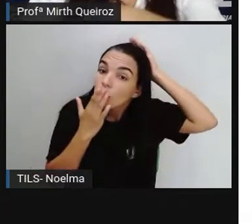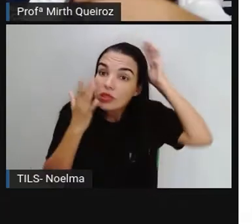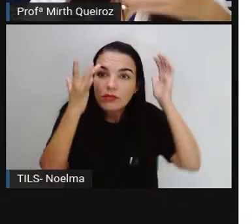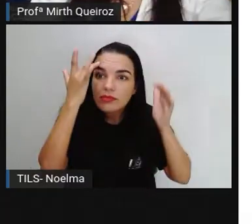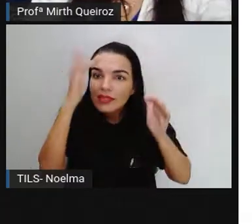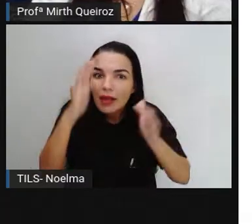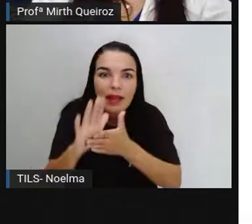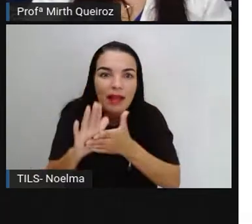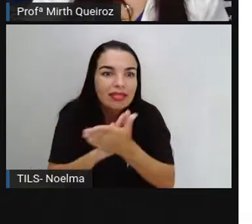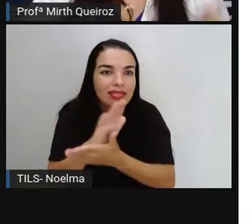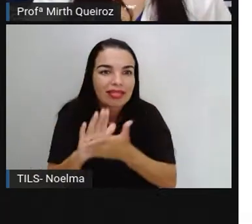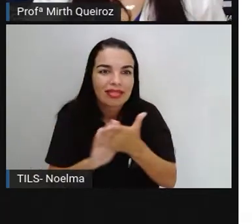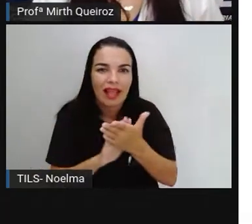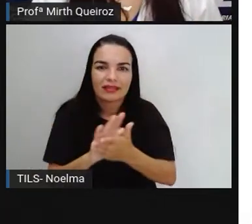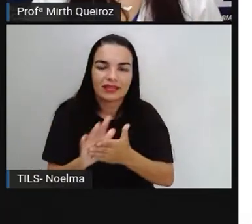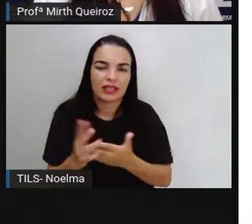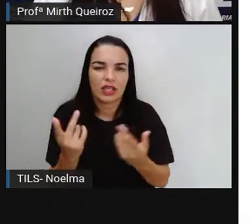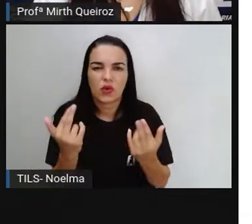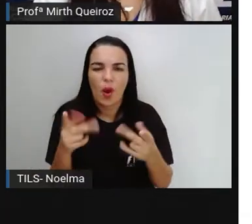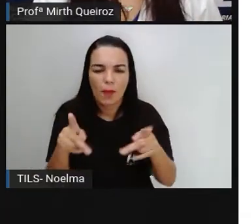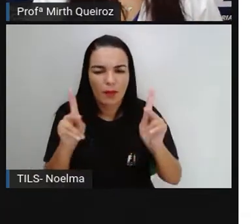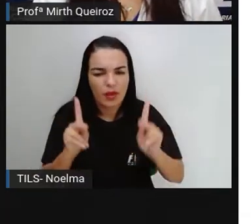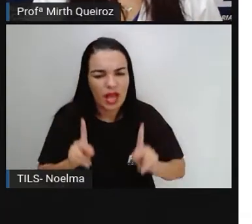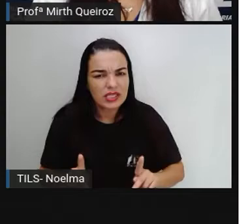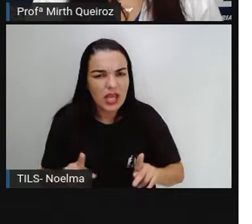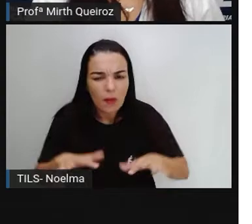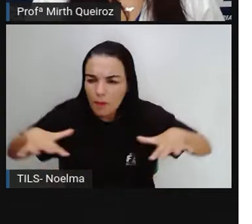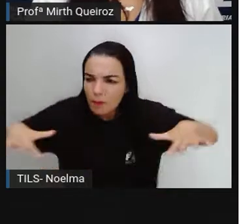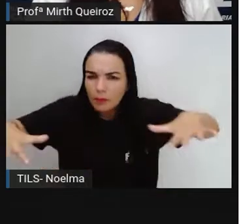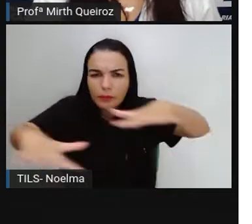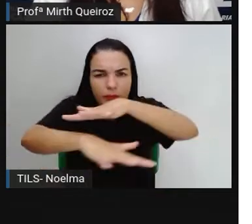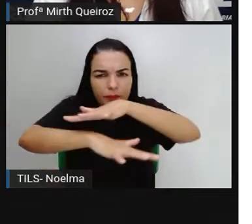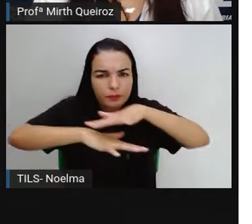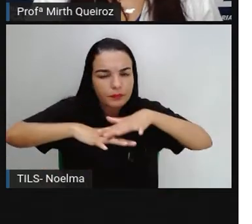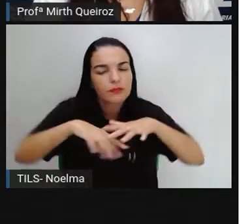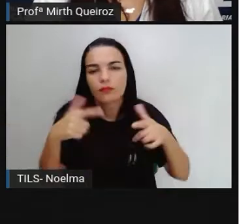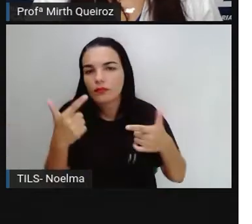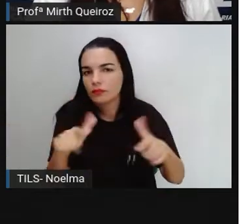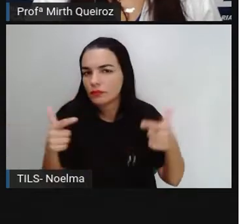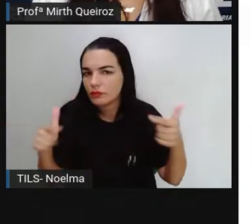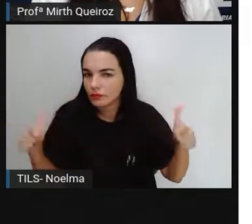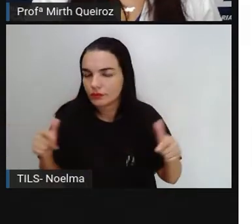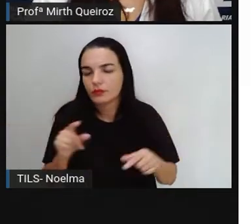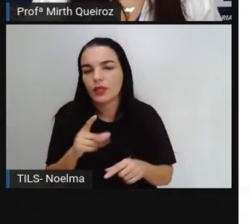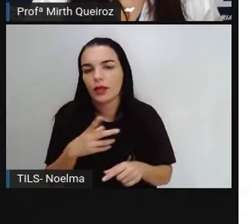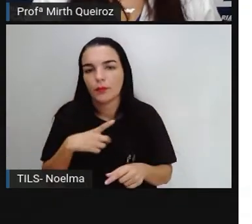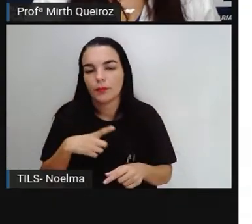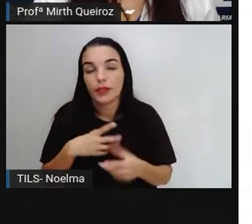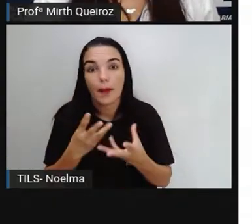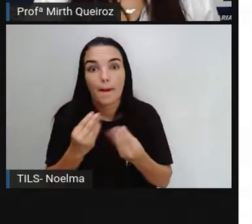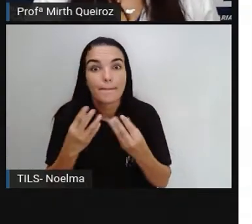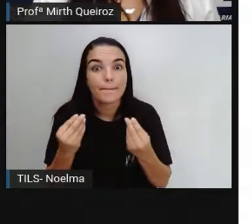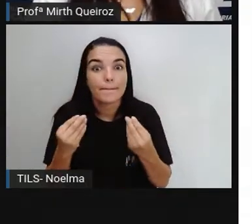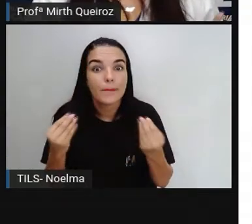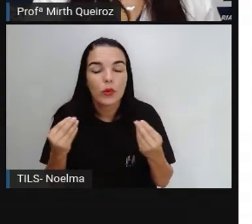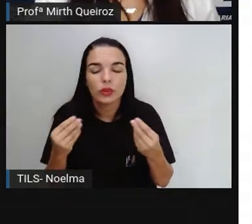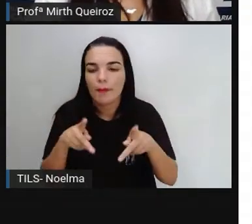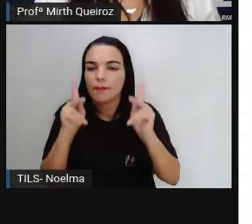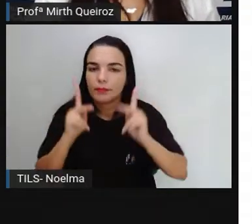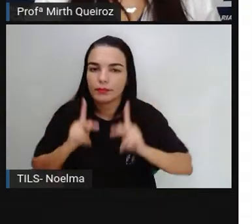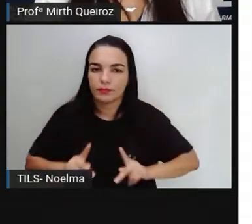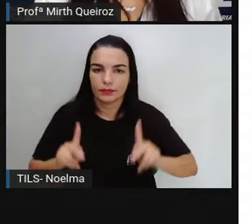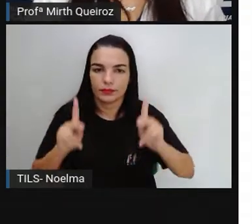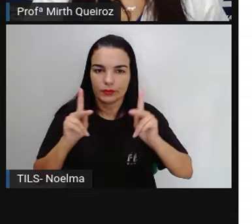fosse todas as outras populações indígenas. Nós temos vários indígenas, não existe só o índio.